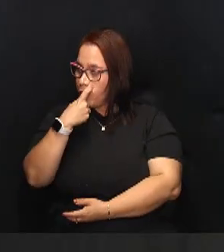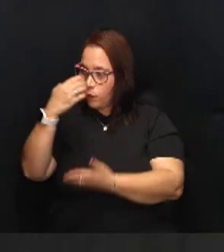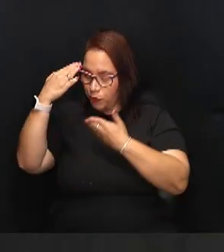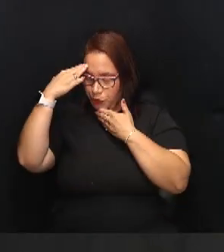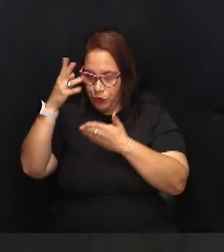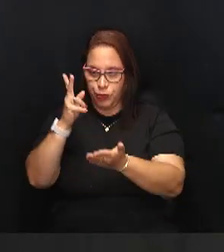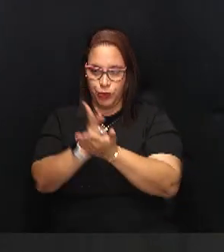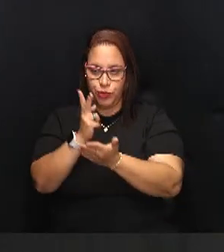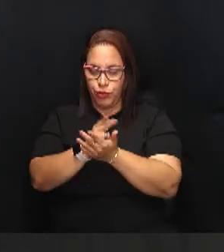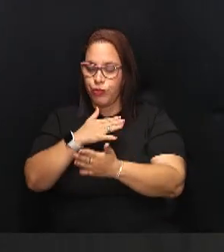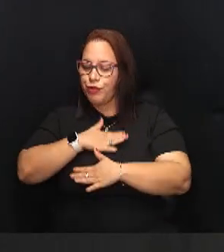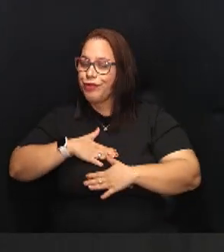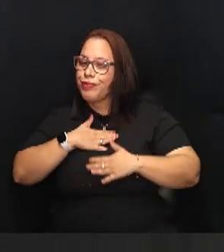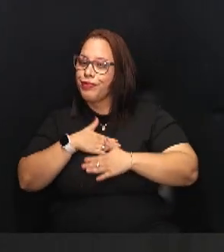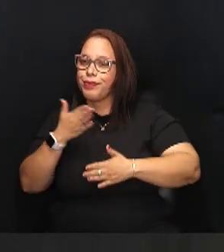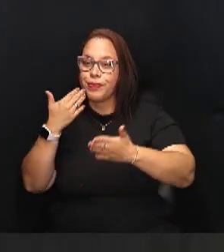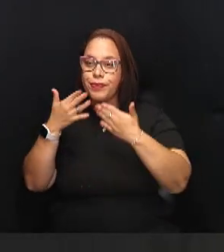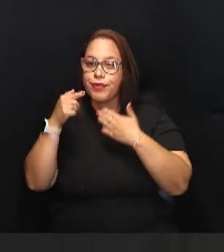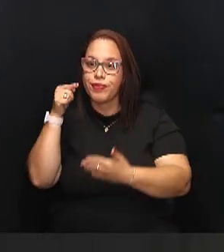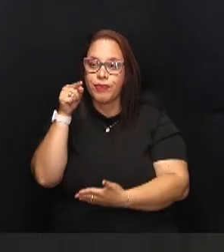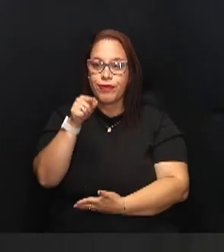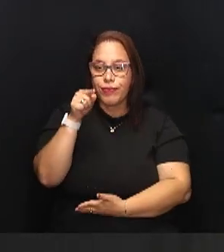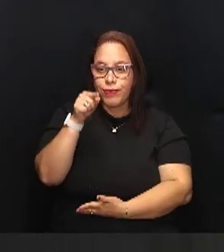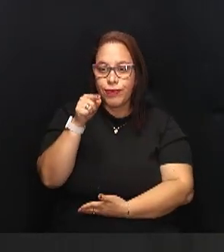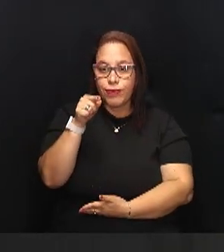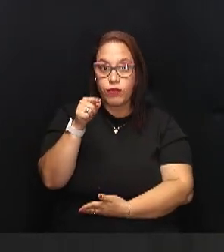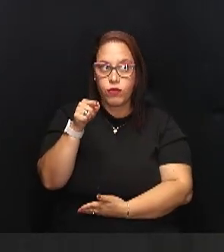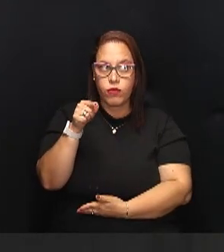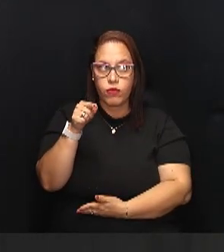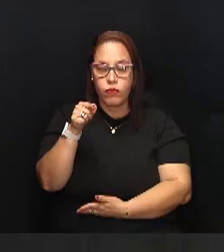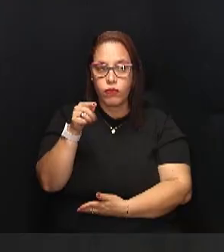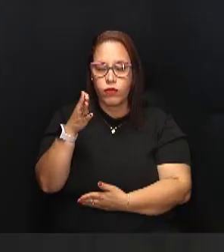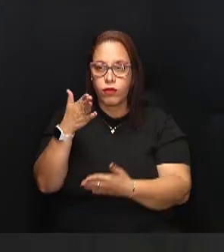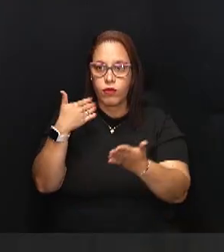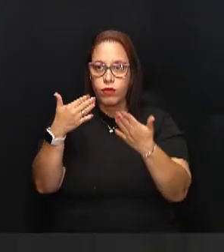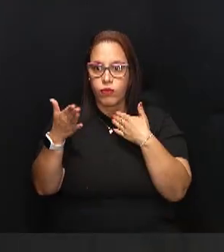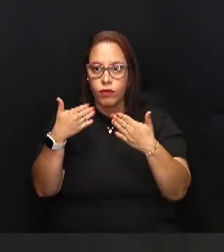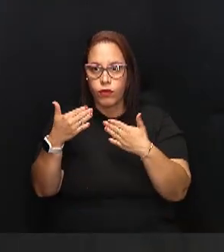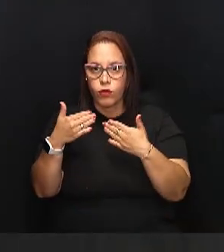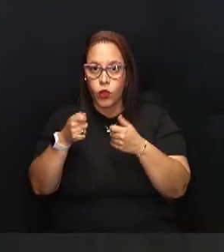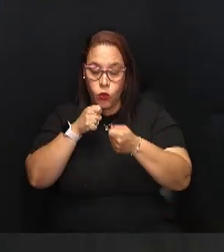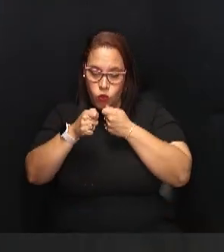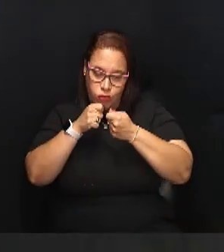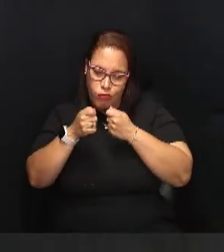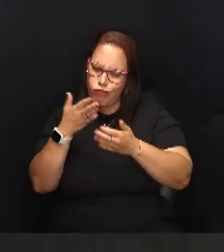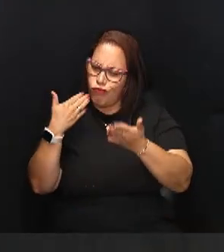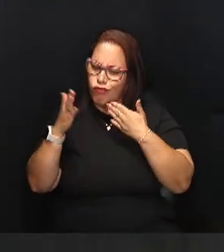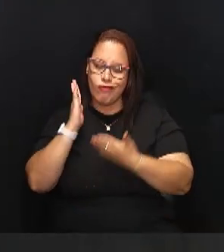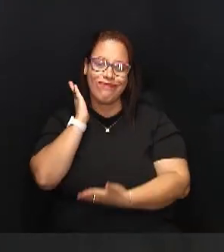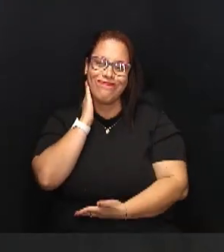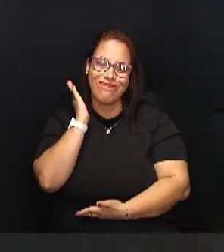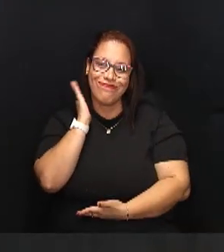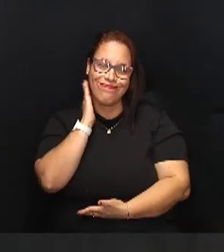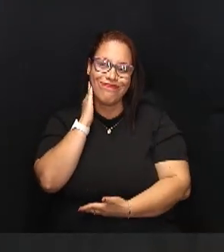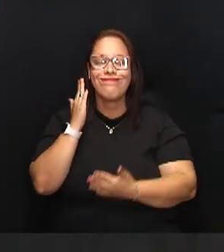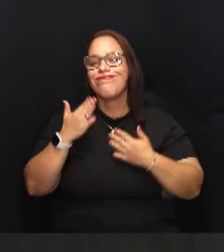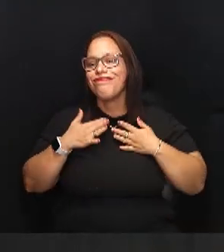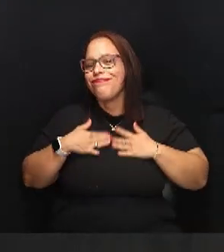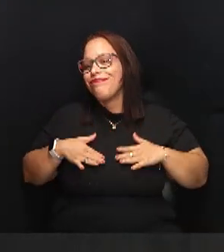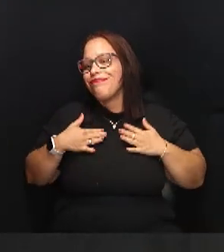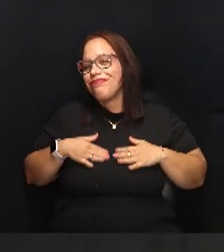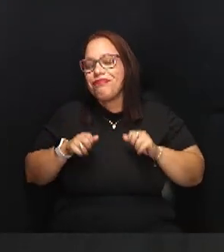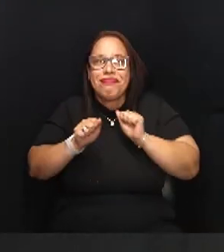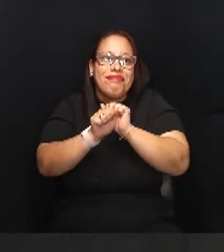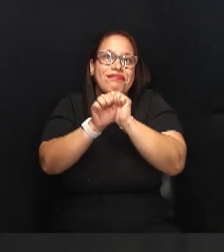sempre um prazer conversar com vocês. Né? Os bate-papos não são entrevistas, são bate-papos, são muito tranquilos, são muito cleans,